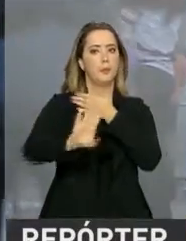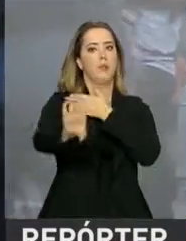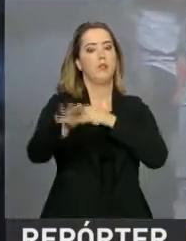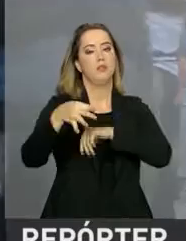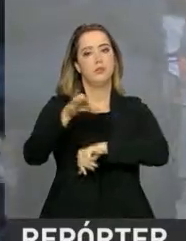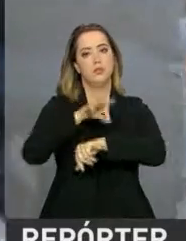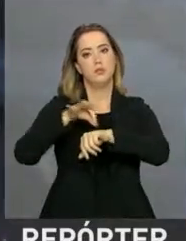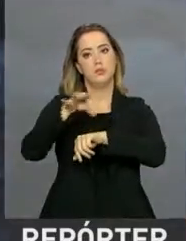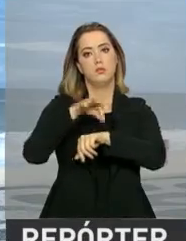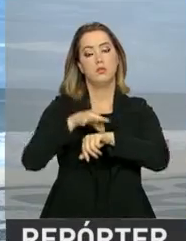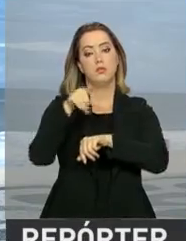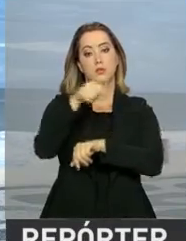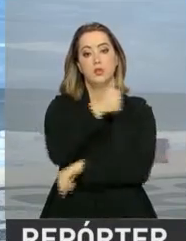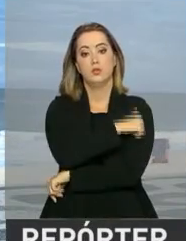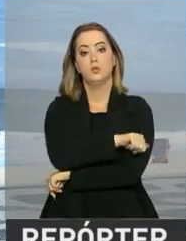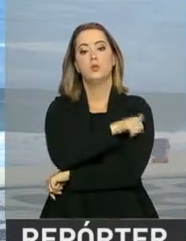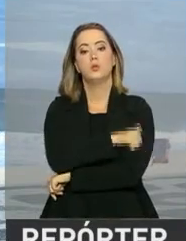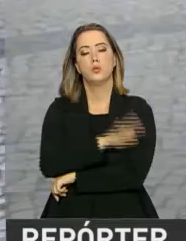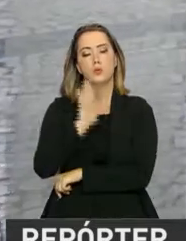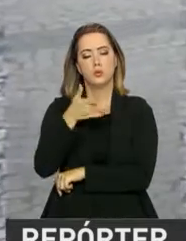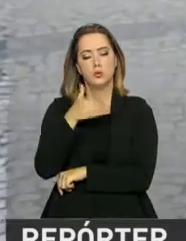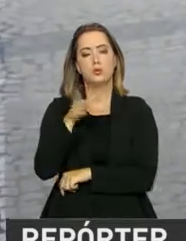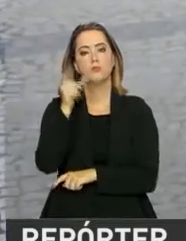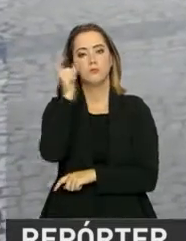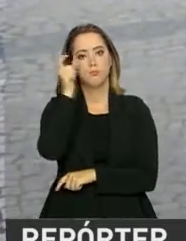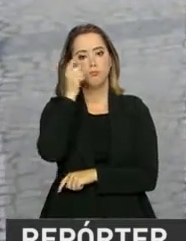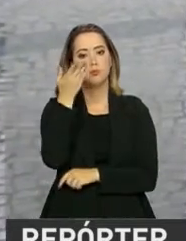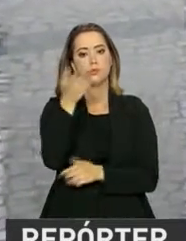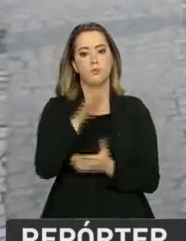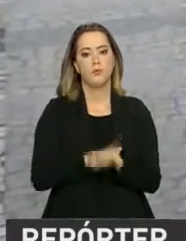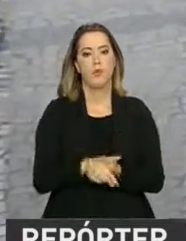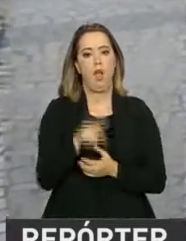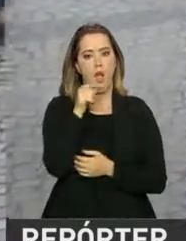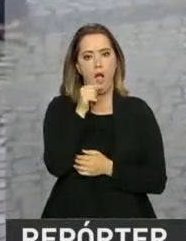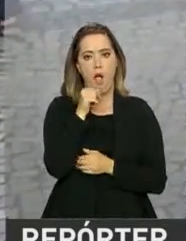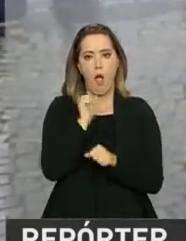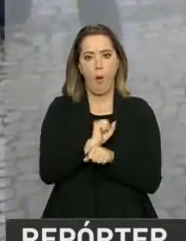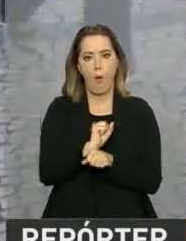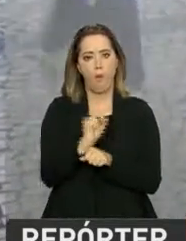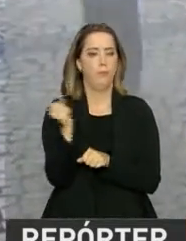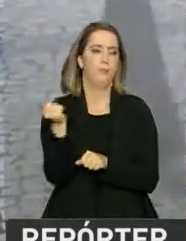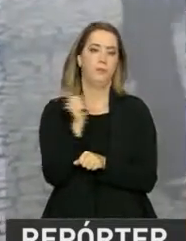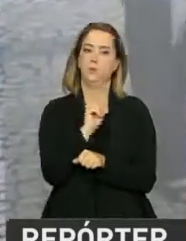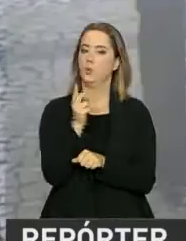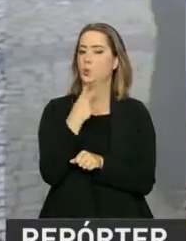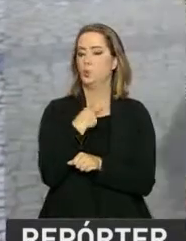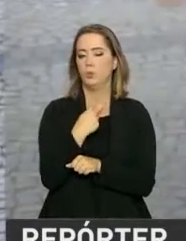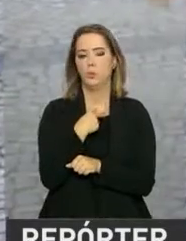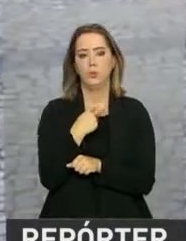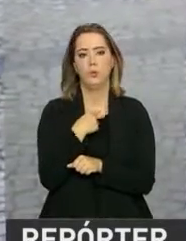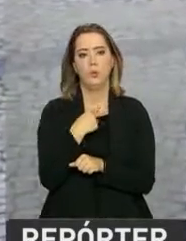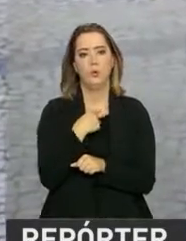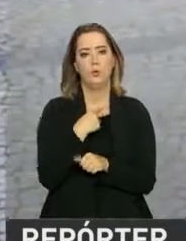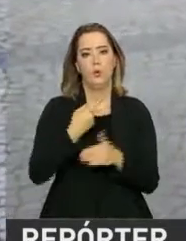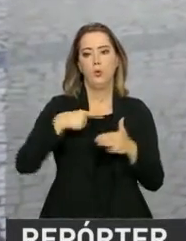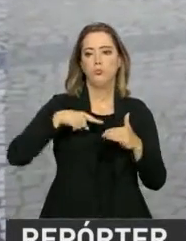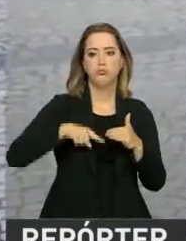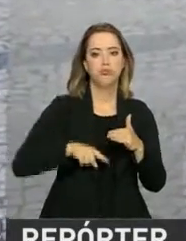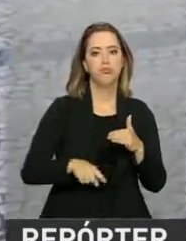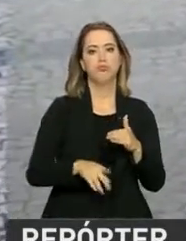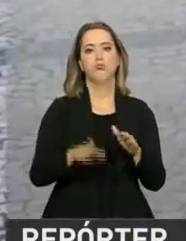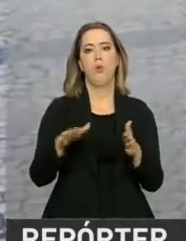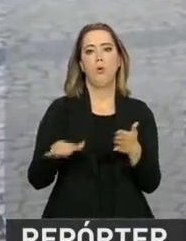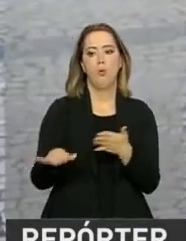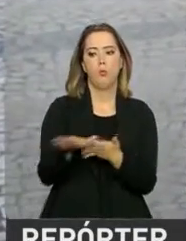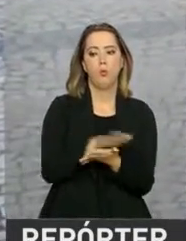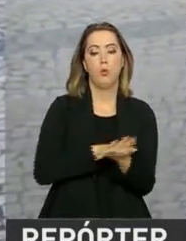Rio de Janeiro, a população já está de olho. Não deixar água parada, os ralos tampados, entendeu? Se tem alguma coisa assim